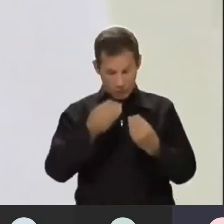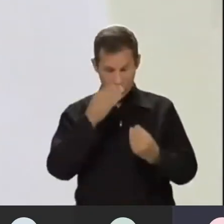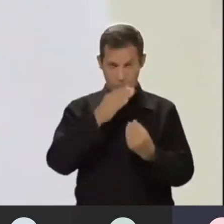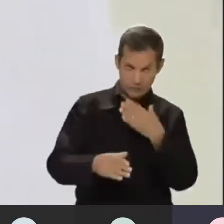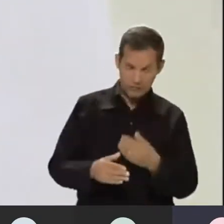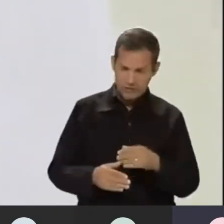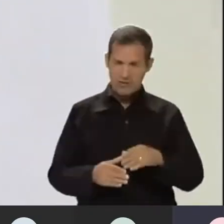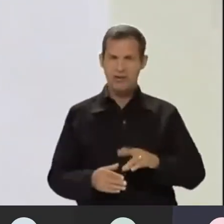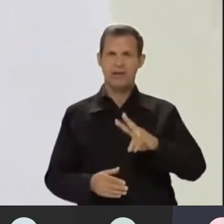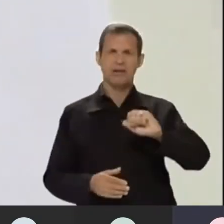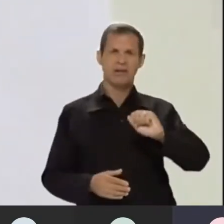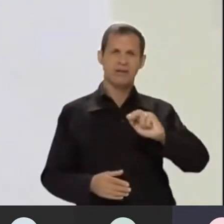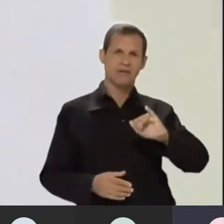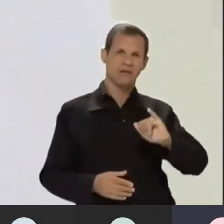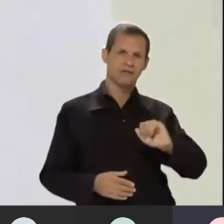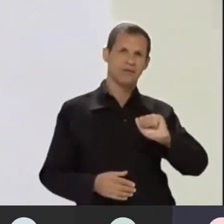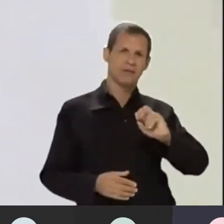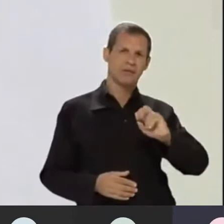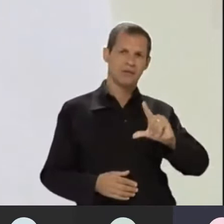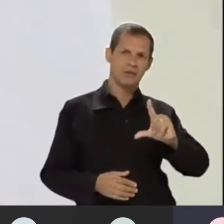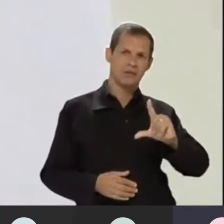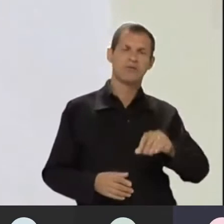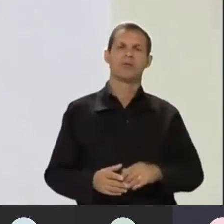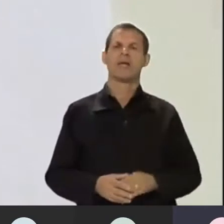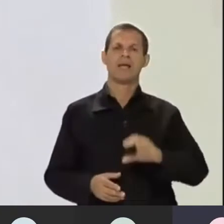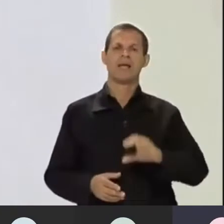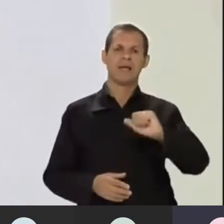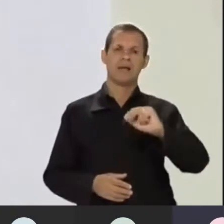de onde surgem as variáveis da carta de Givone.